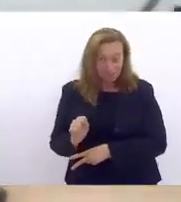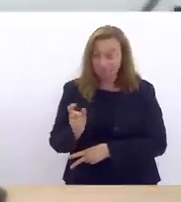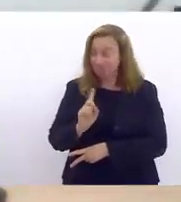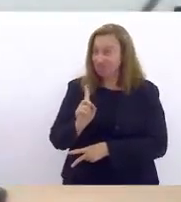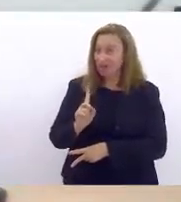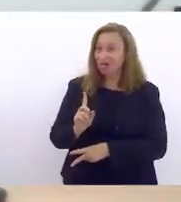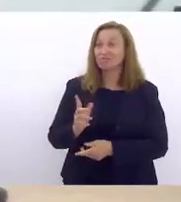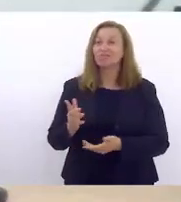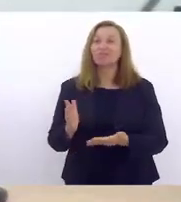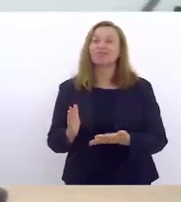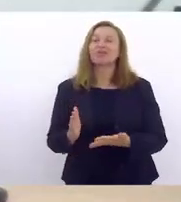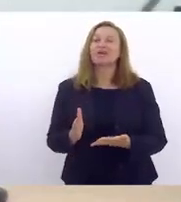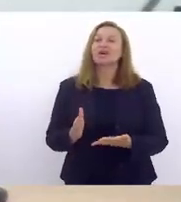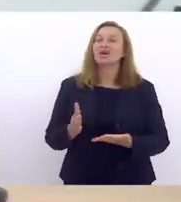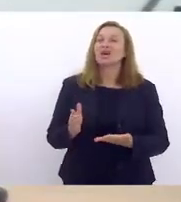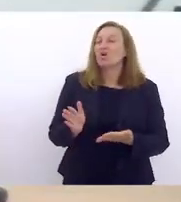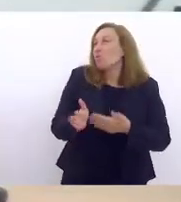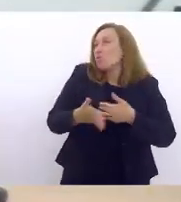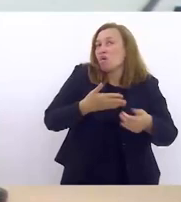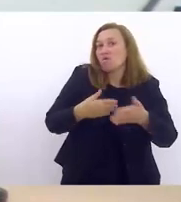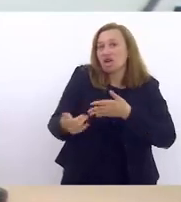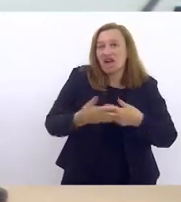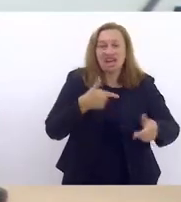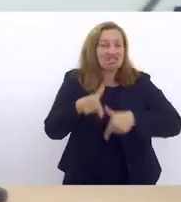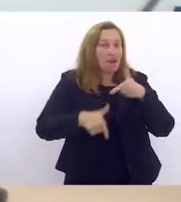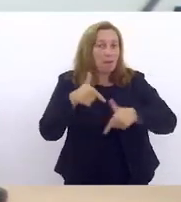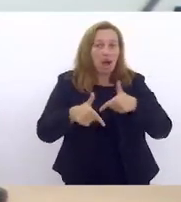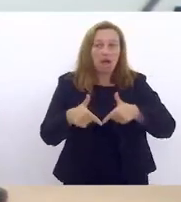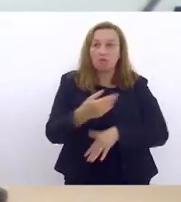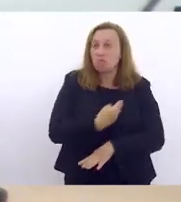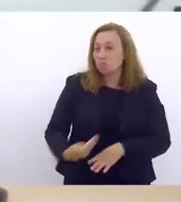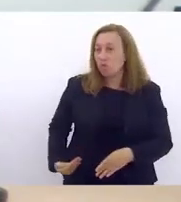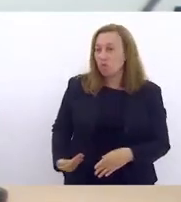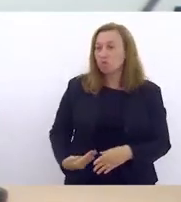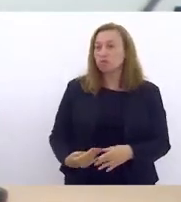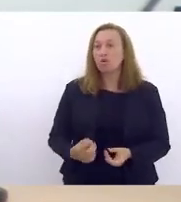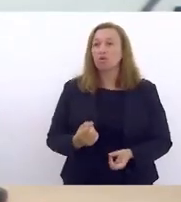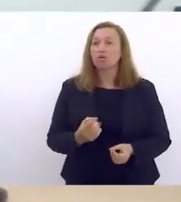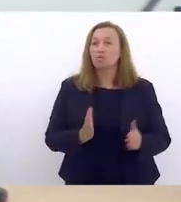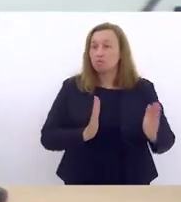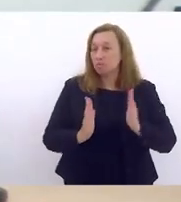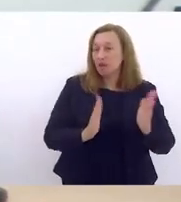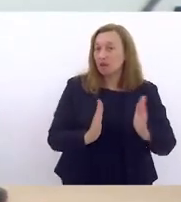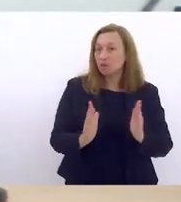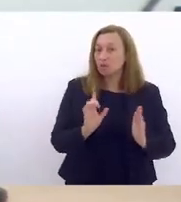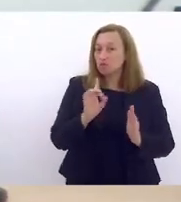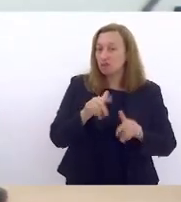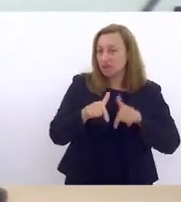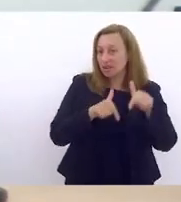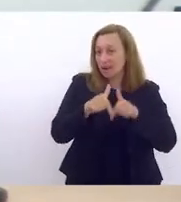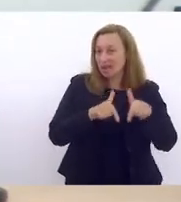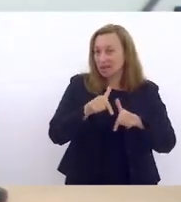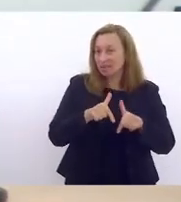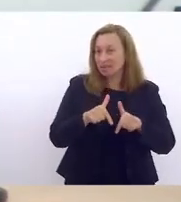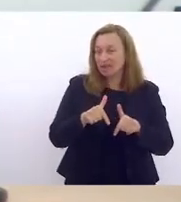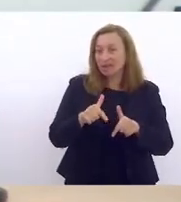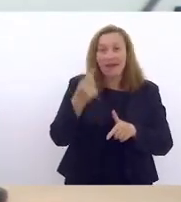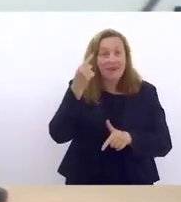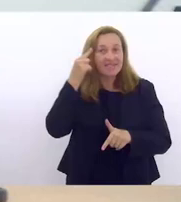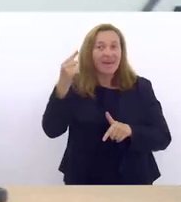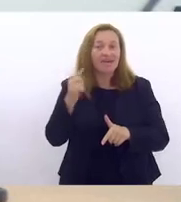esse cargo, né, assim como qualquer cargo público, a gente ocupa por um tempo, e a ideia é a gente estar sempre, né, renovando as